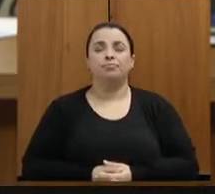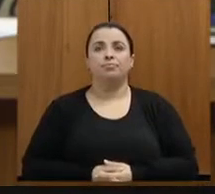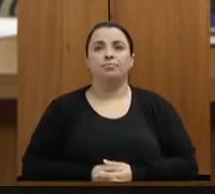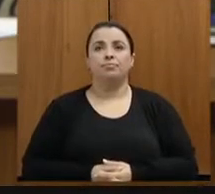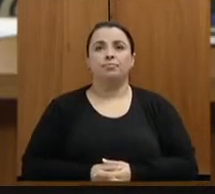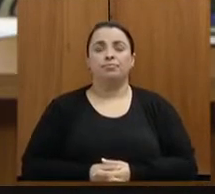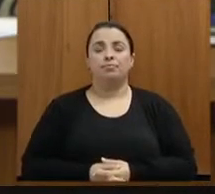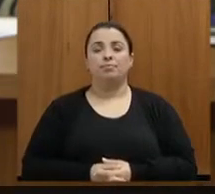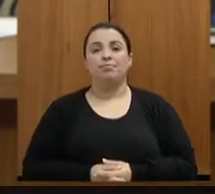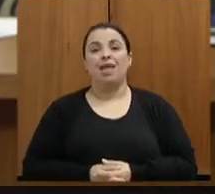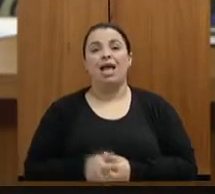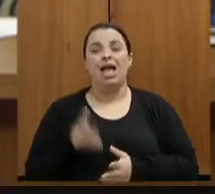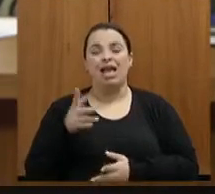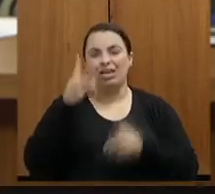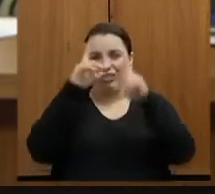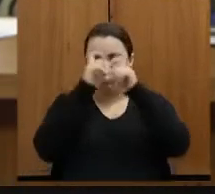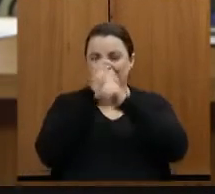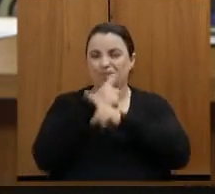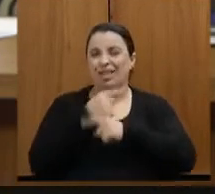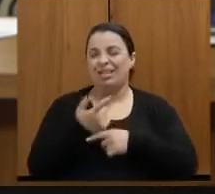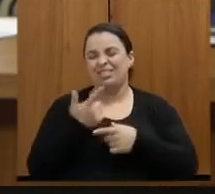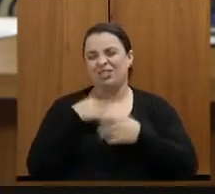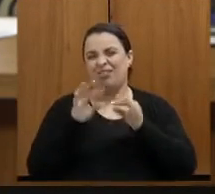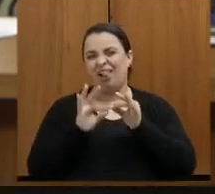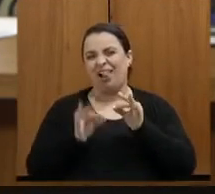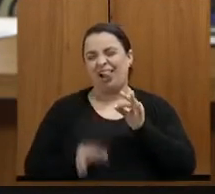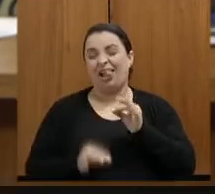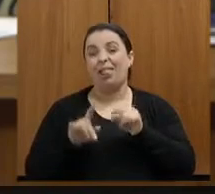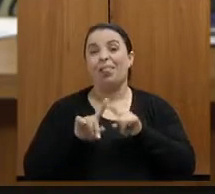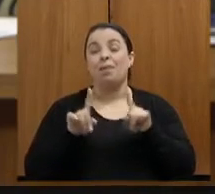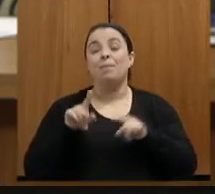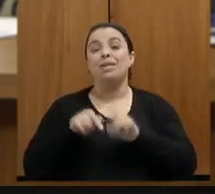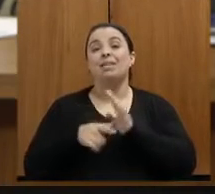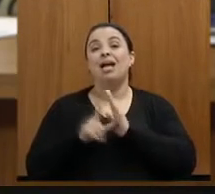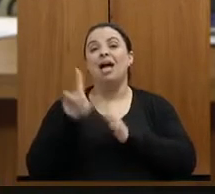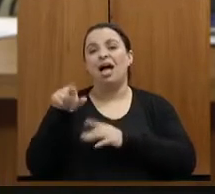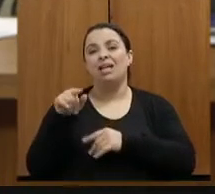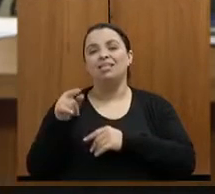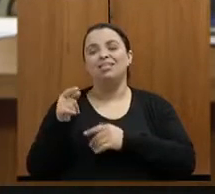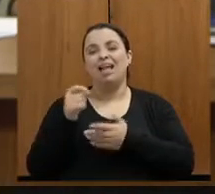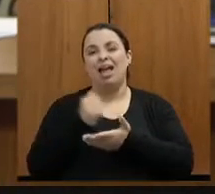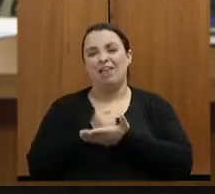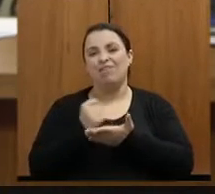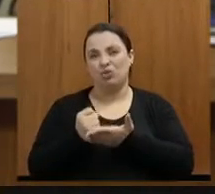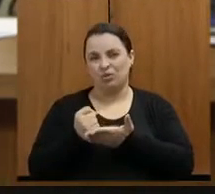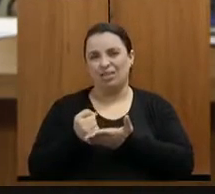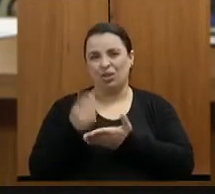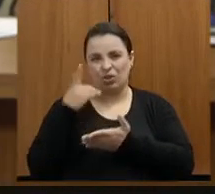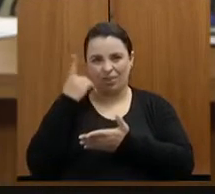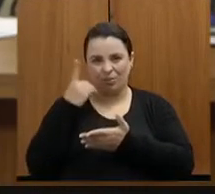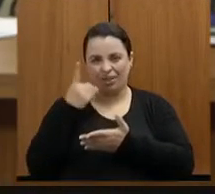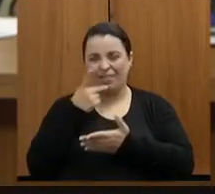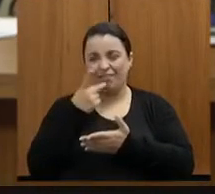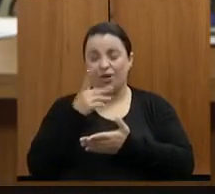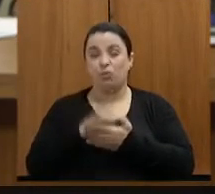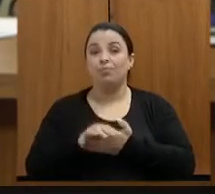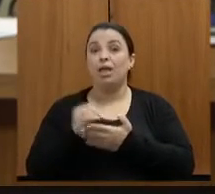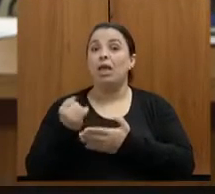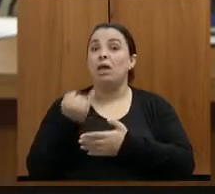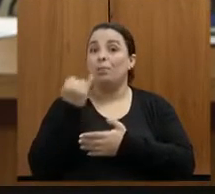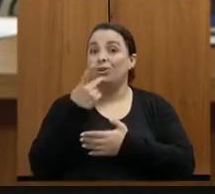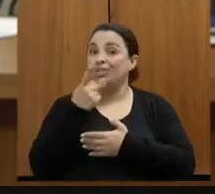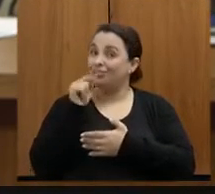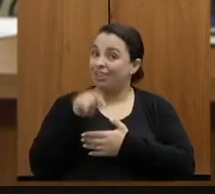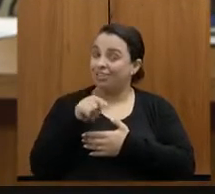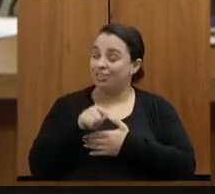dificuldades. Eu não vou ficar alongando muito aqui, mas, como a deputada comentou com relação aos cartórios, é importante registrar isso, que ainda a